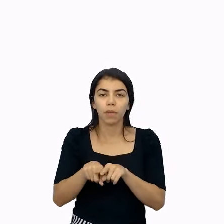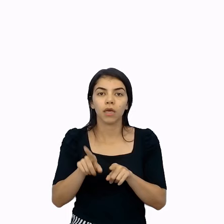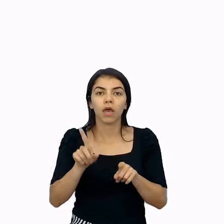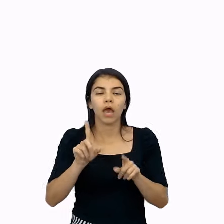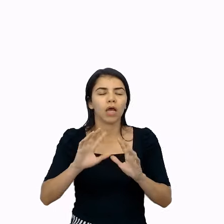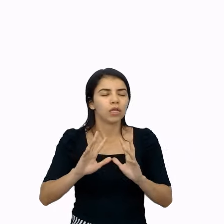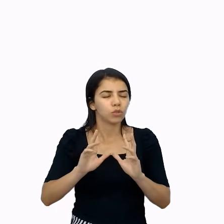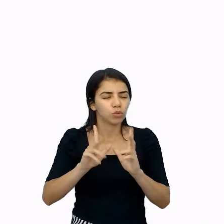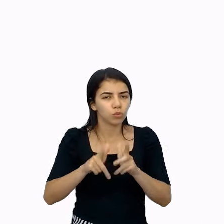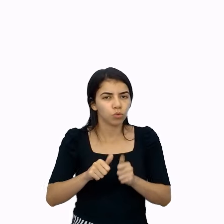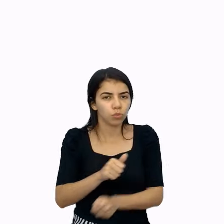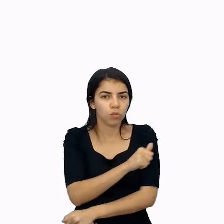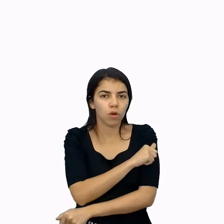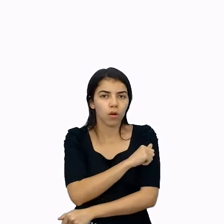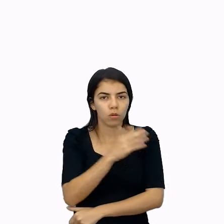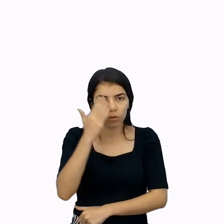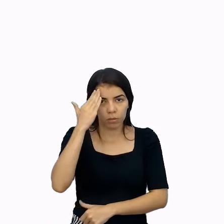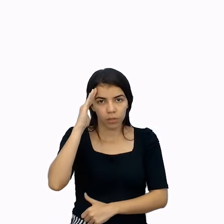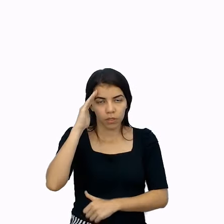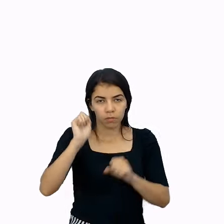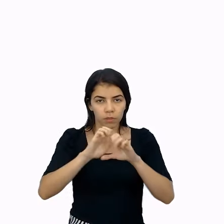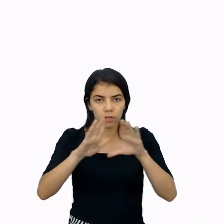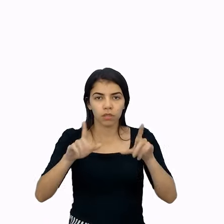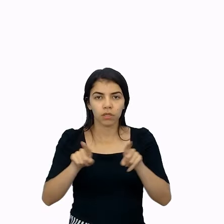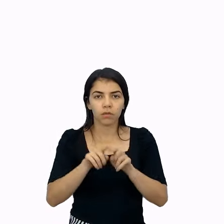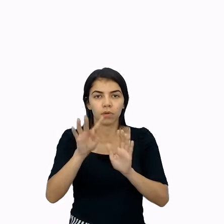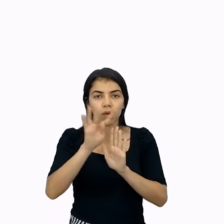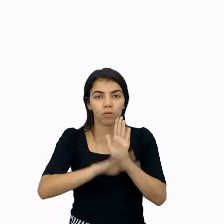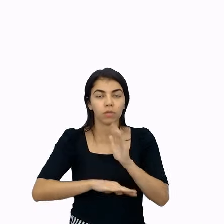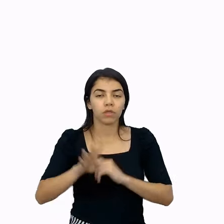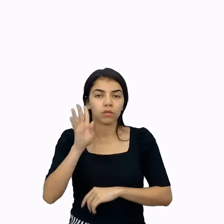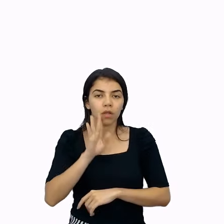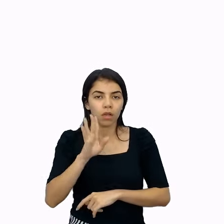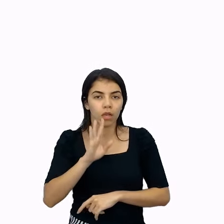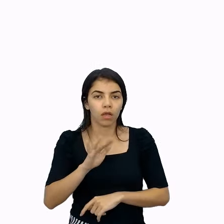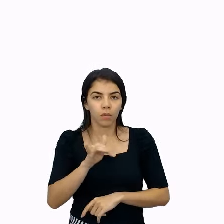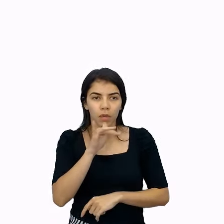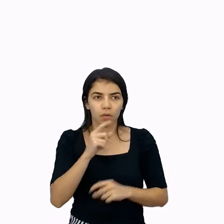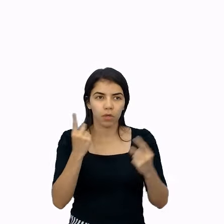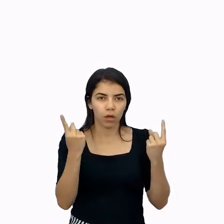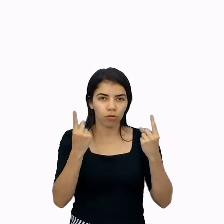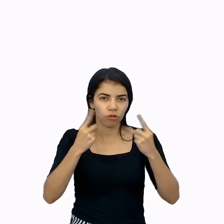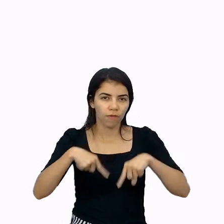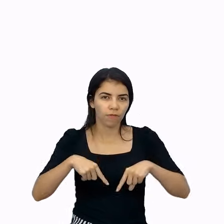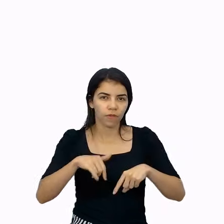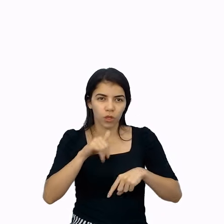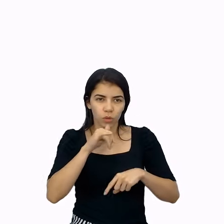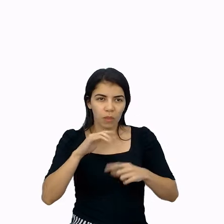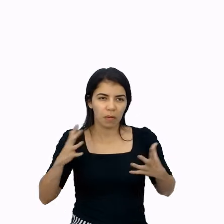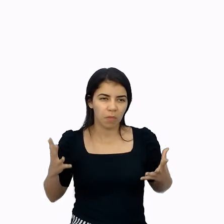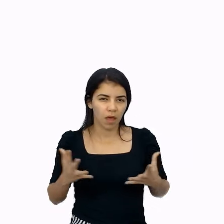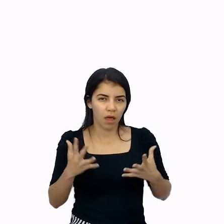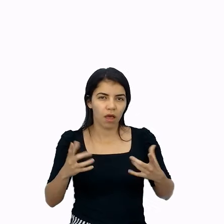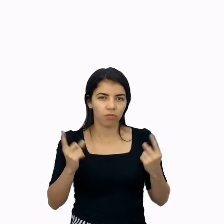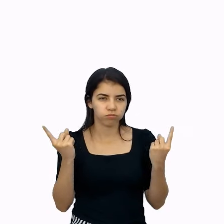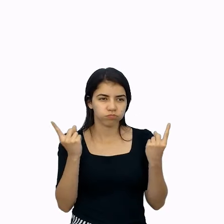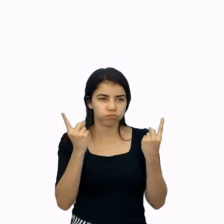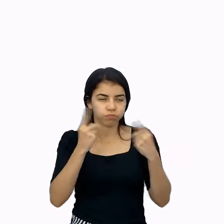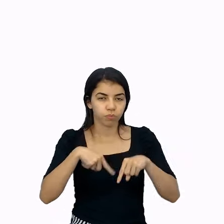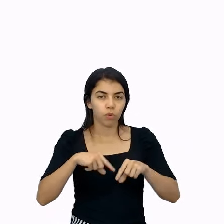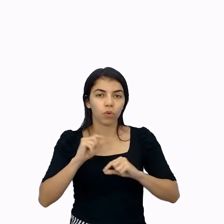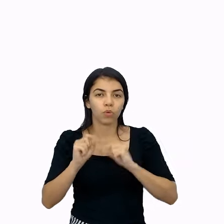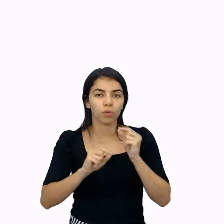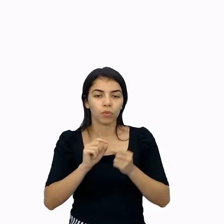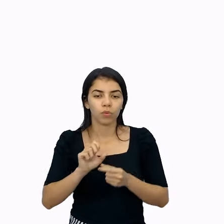possa também entender. É um texto bacana que fala sobre a questão de um desafio de competição de um instituto